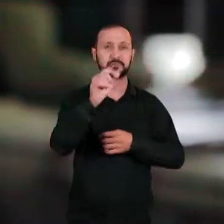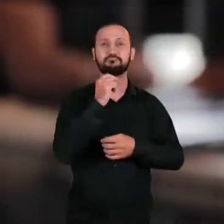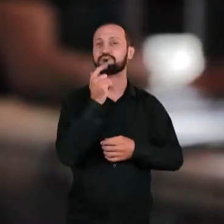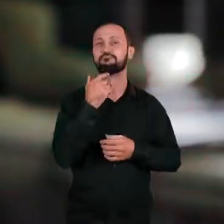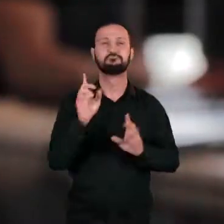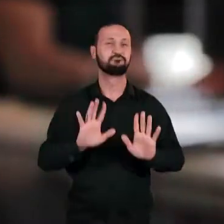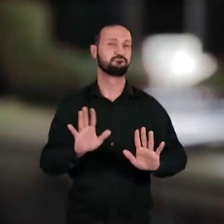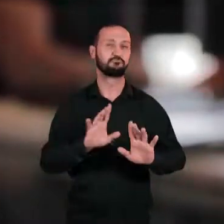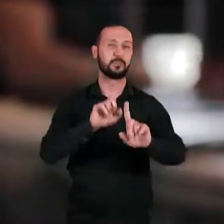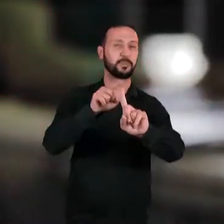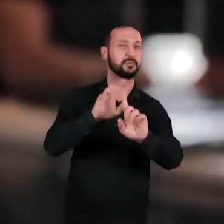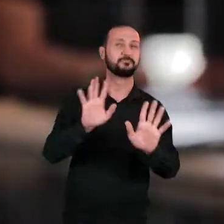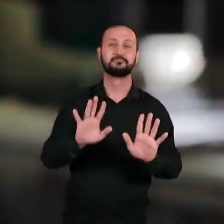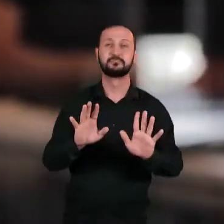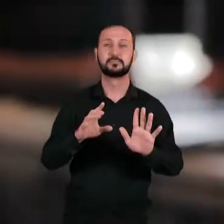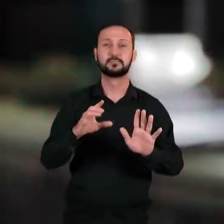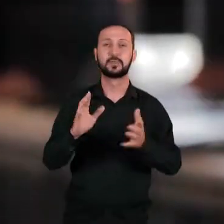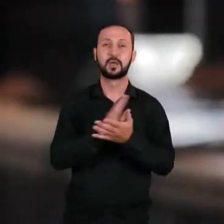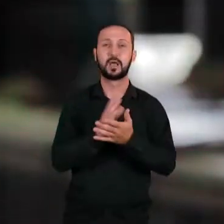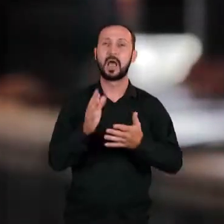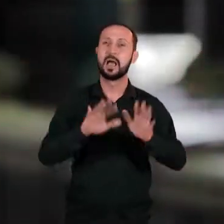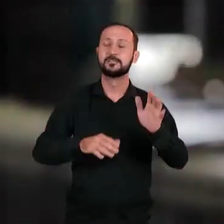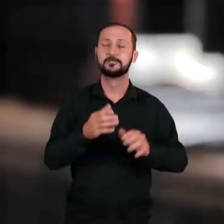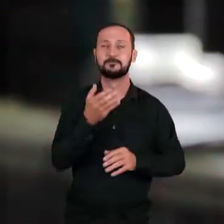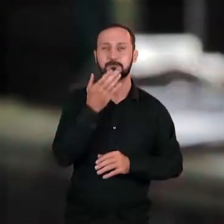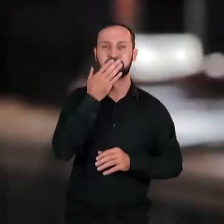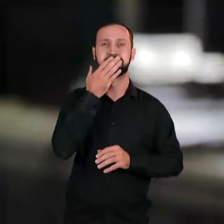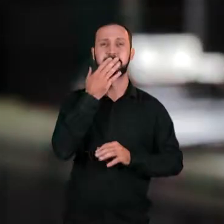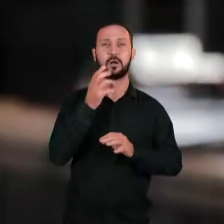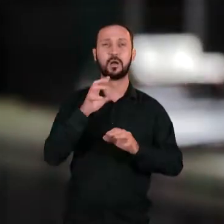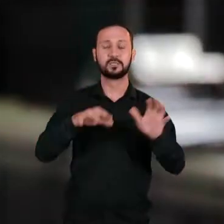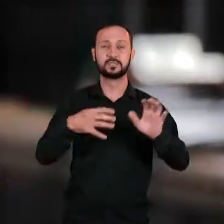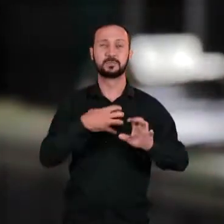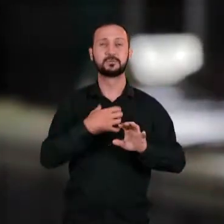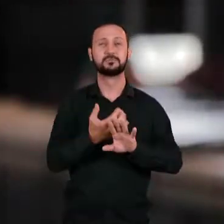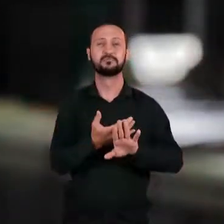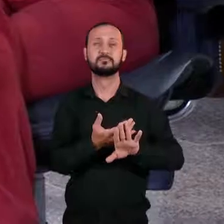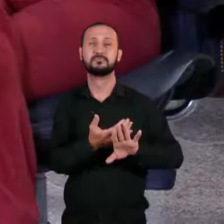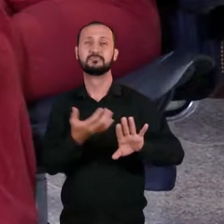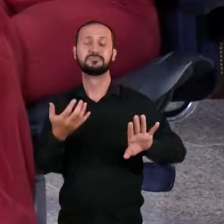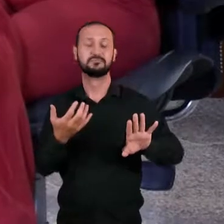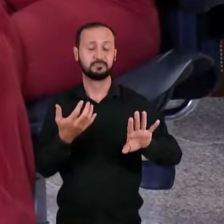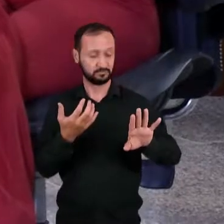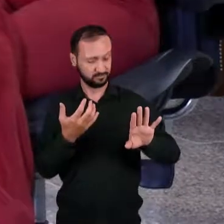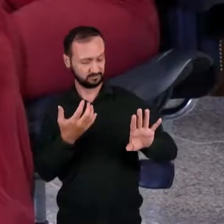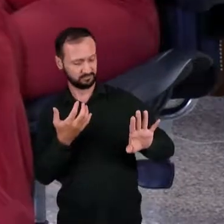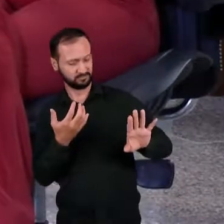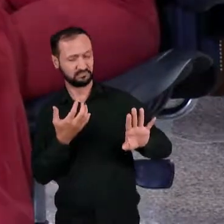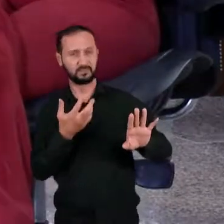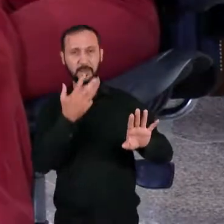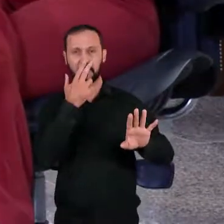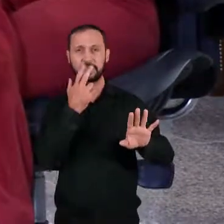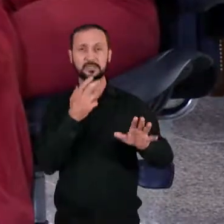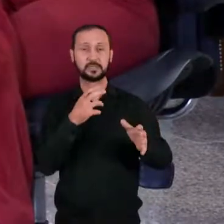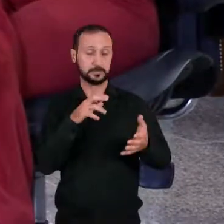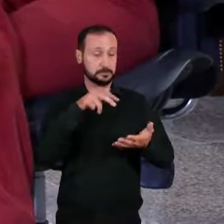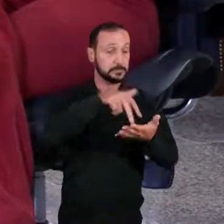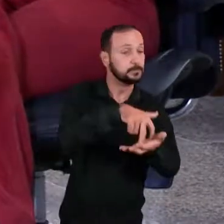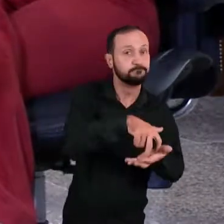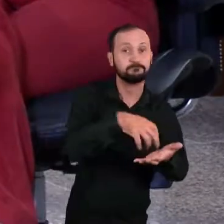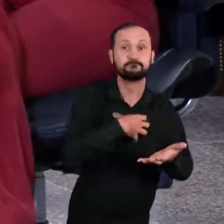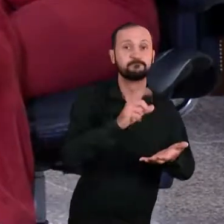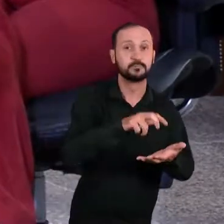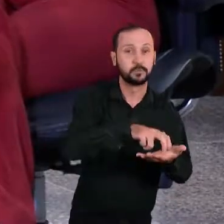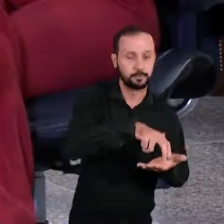trabalho, associado a um cinismo, a um distanciamento emocional, que a gente fala que é como se ele não se sente mais ligado, né,